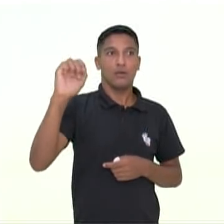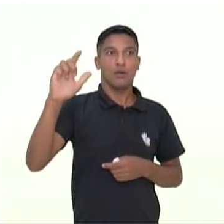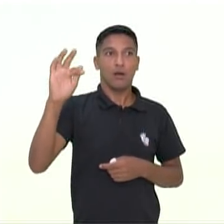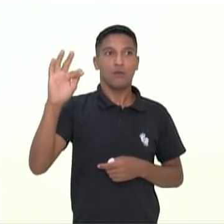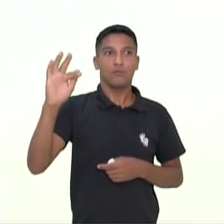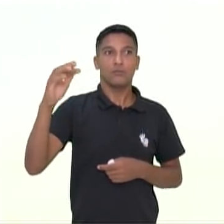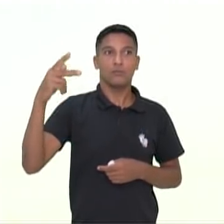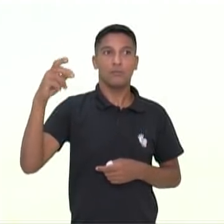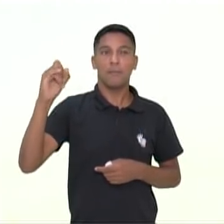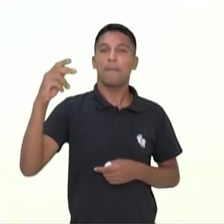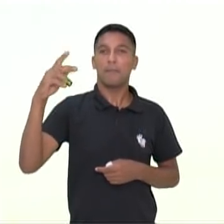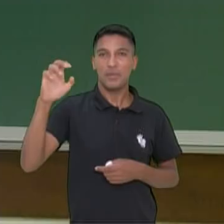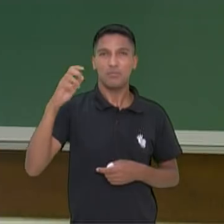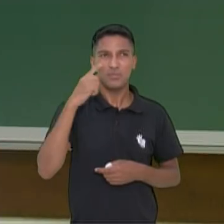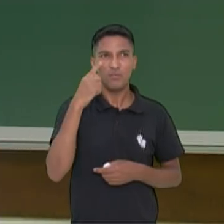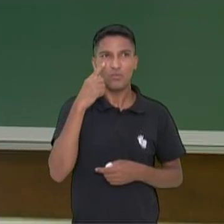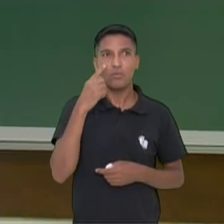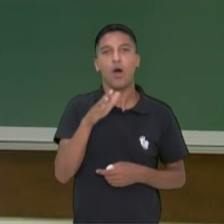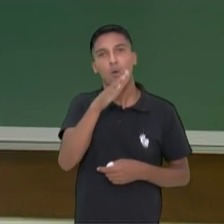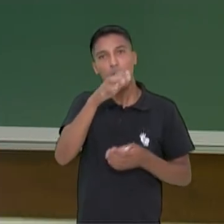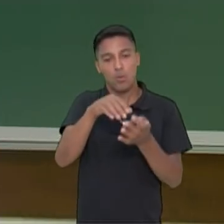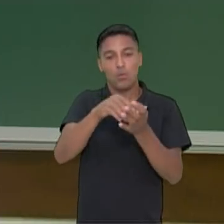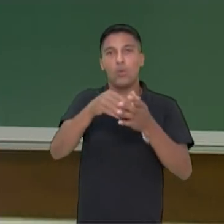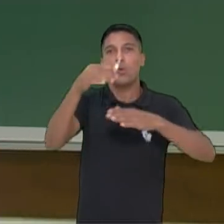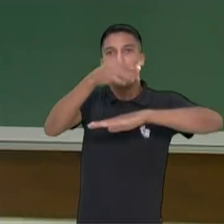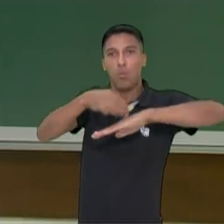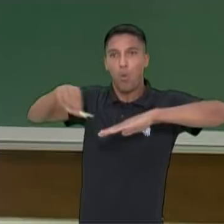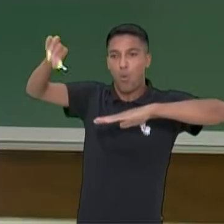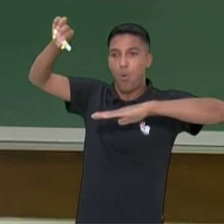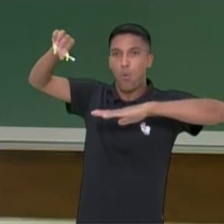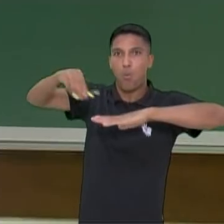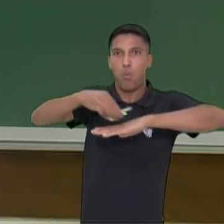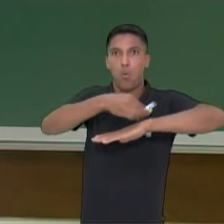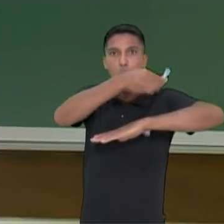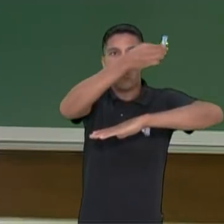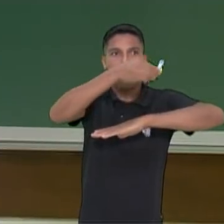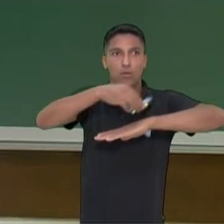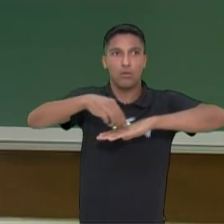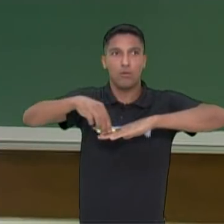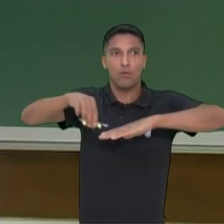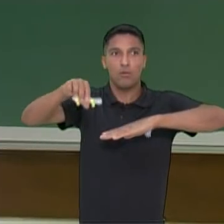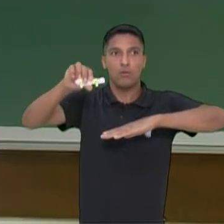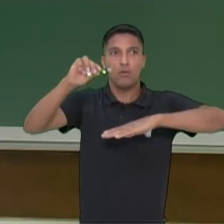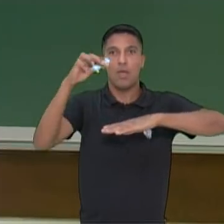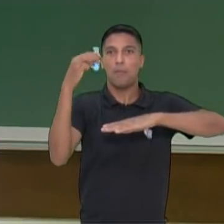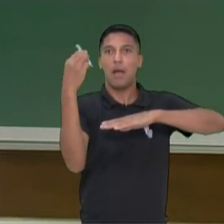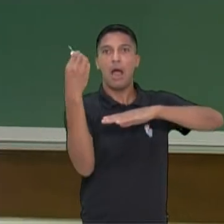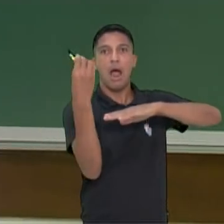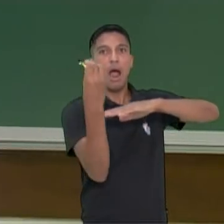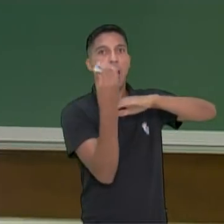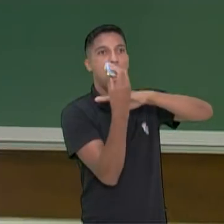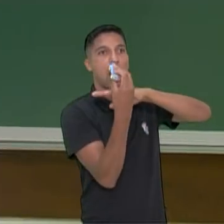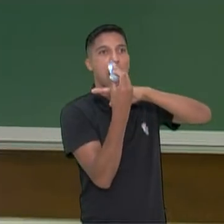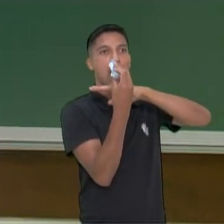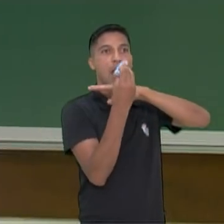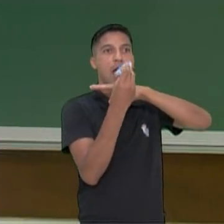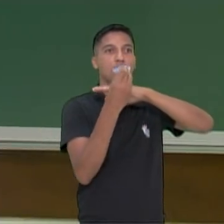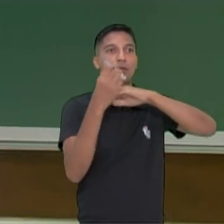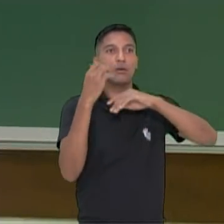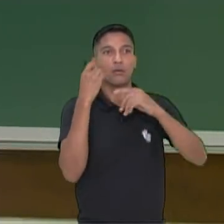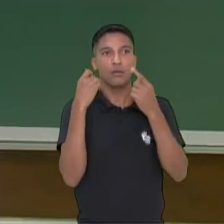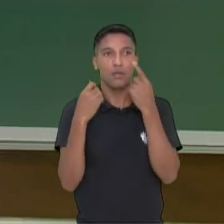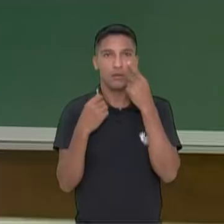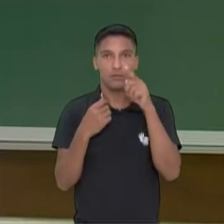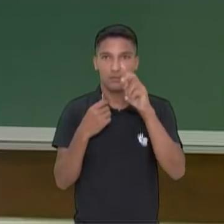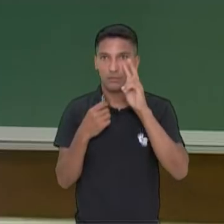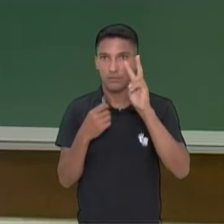que são conhecidos assim as manobras aéreas, né, onde o